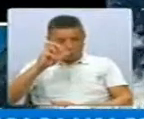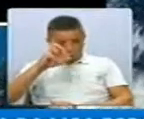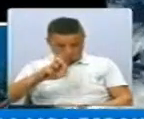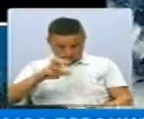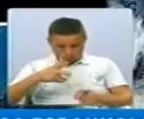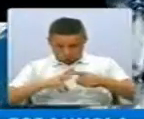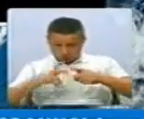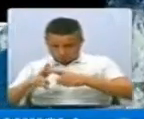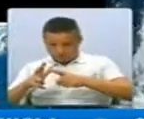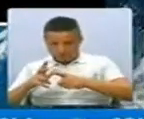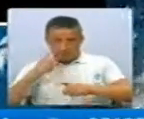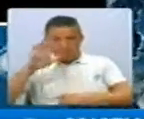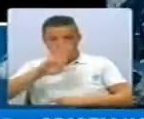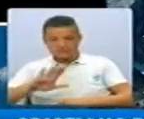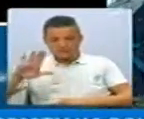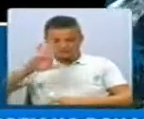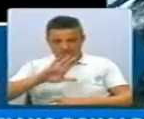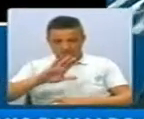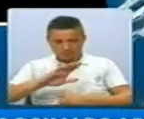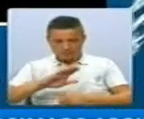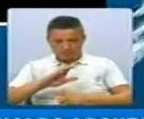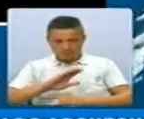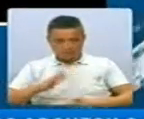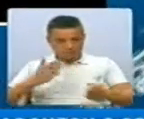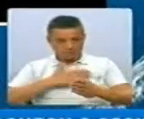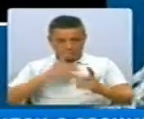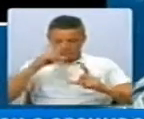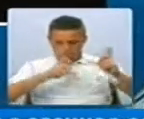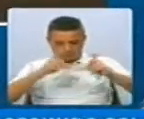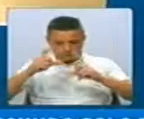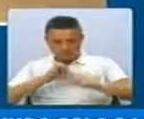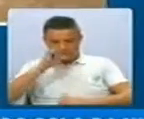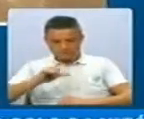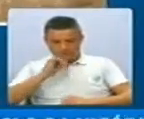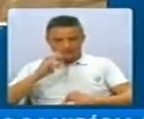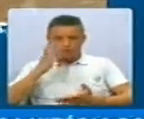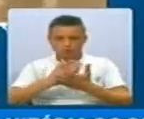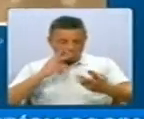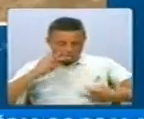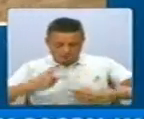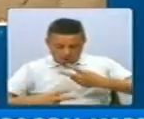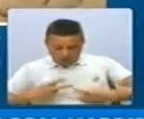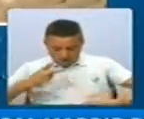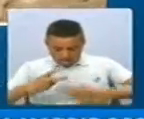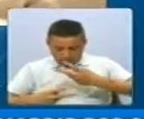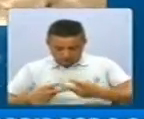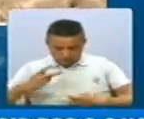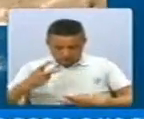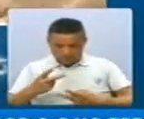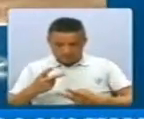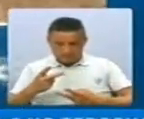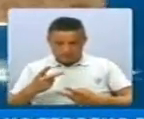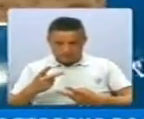vamos ficar à espera de imagens fabulosas da superfície de Marte, porque ela não vai tirar esse tipo de fotografias. Vai analisar as componentes